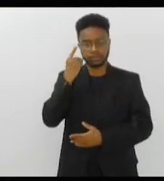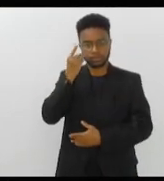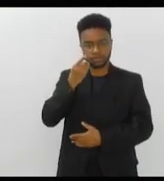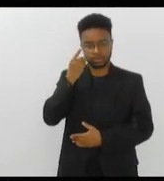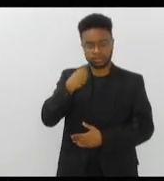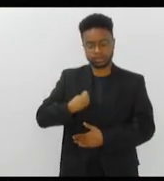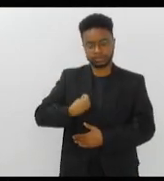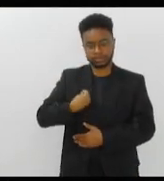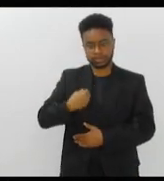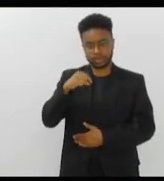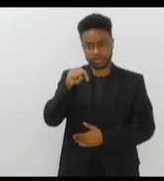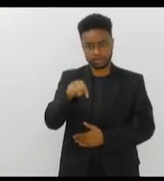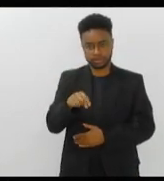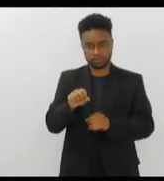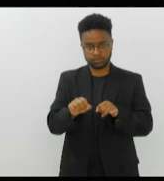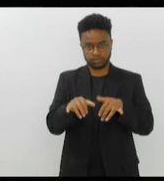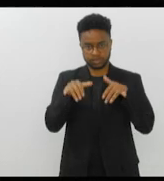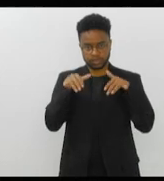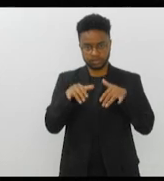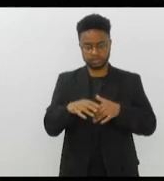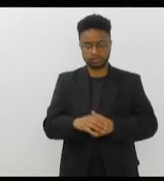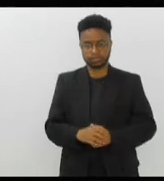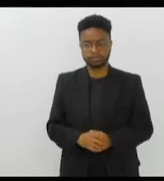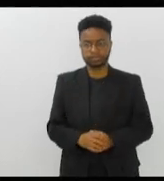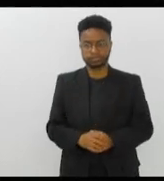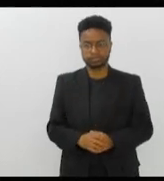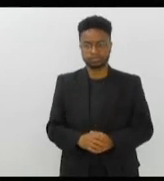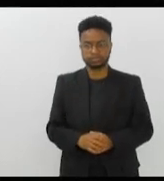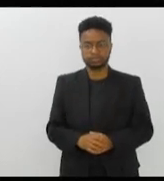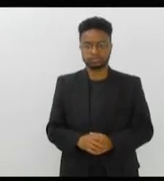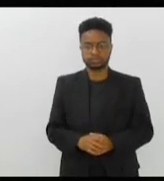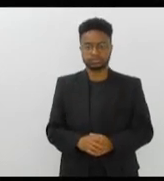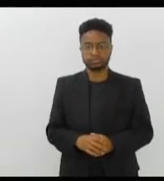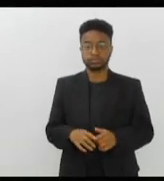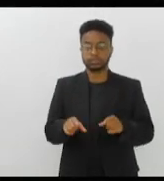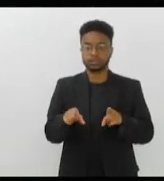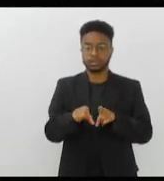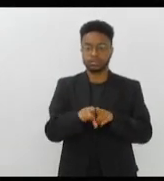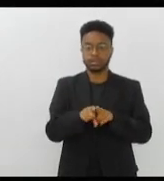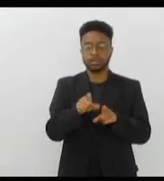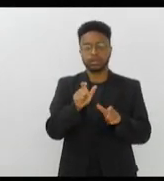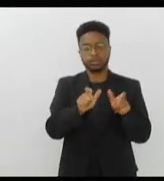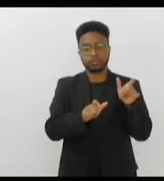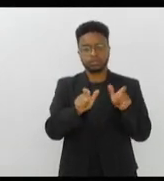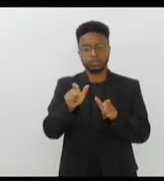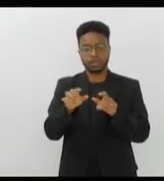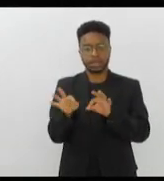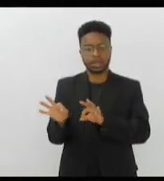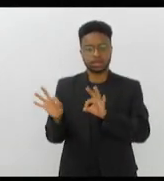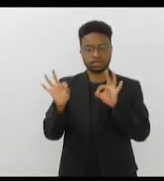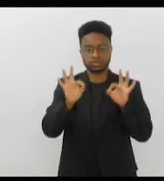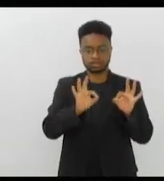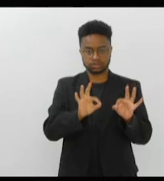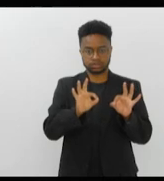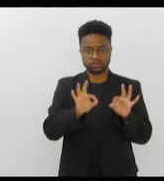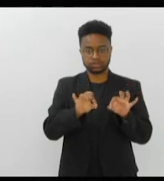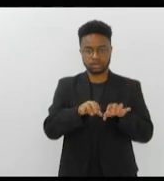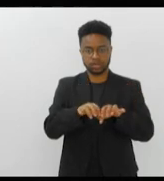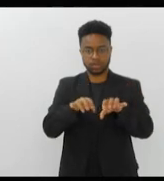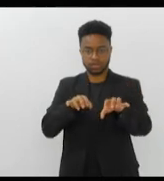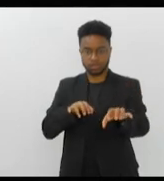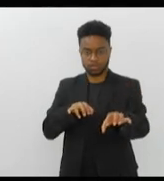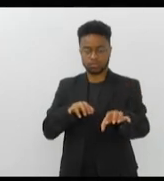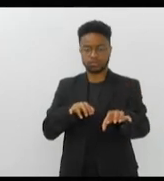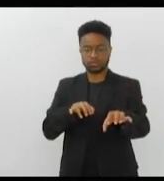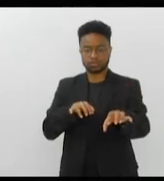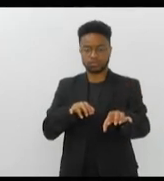deputados presentes em plenário e aqueles que nos acompanham de forma